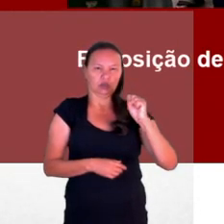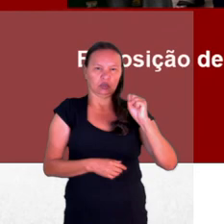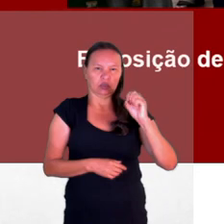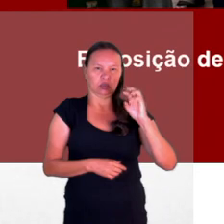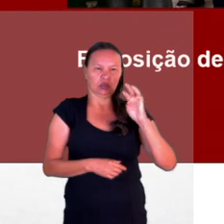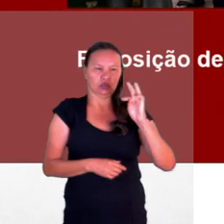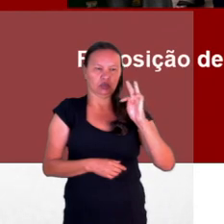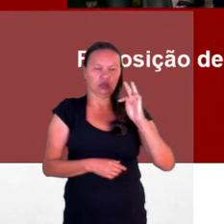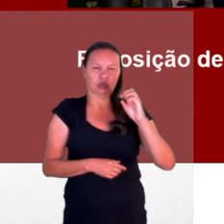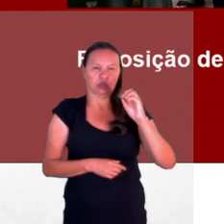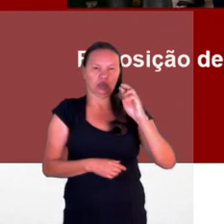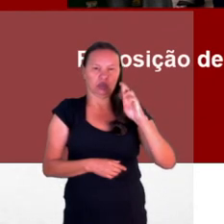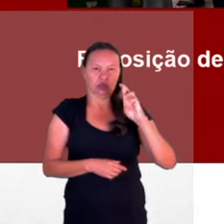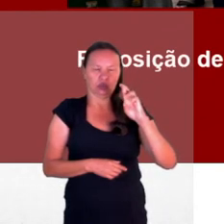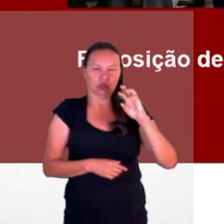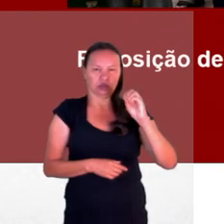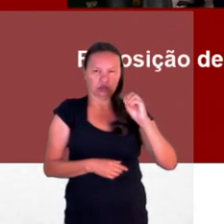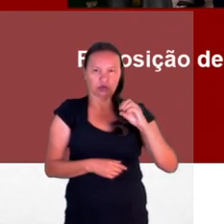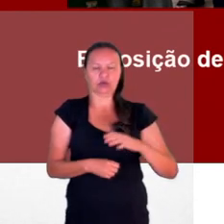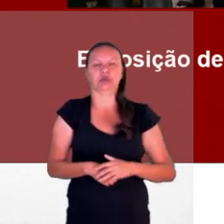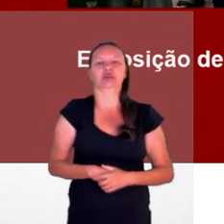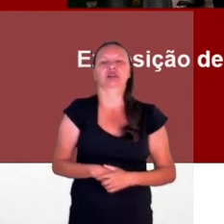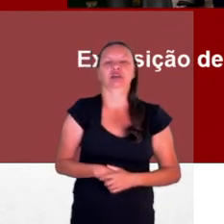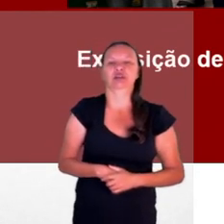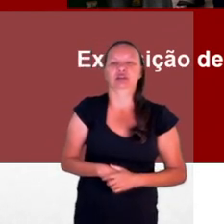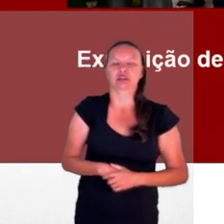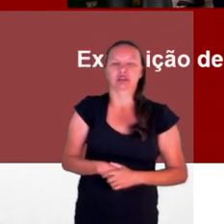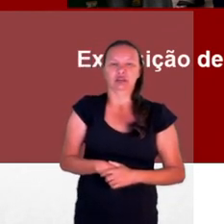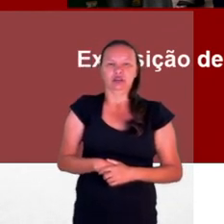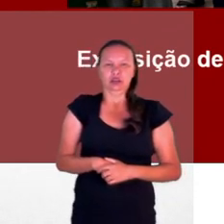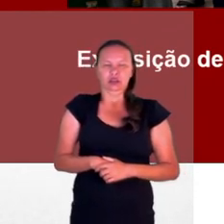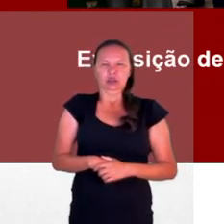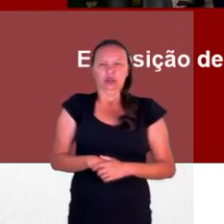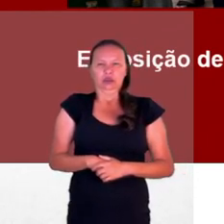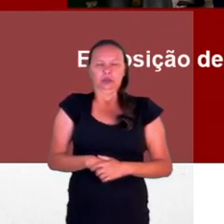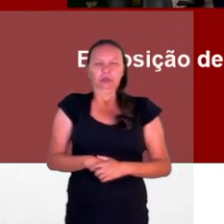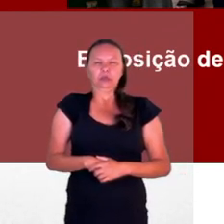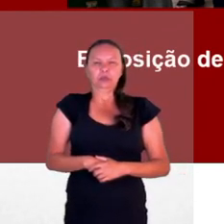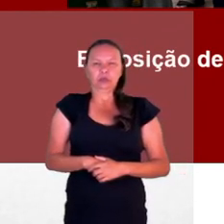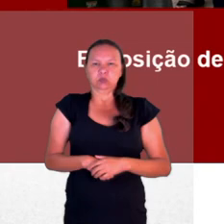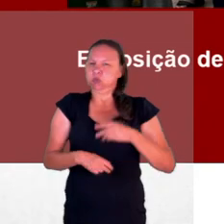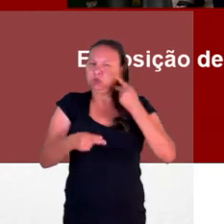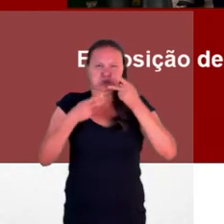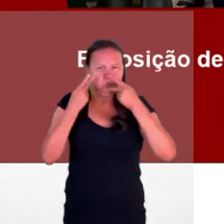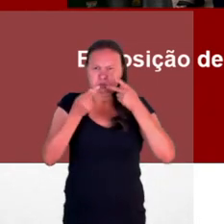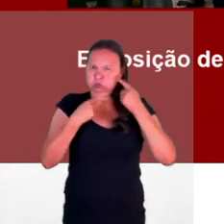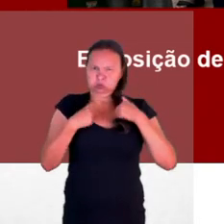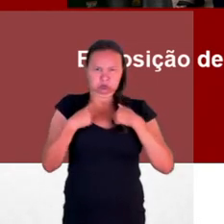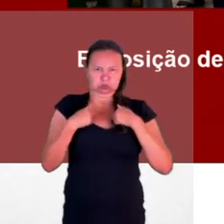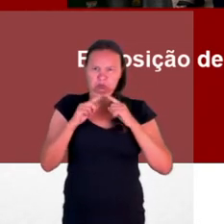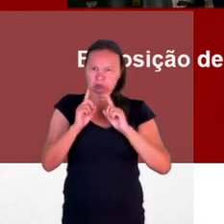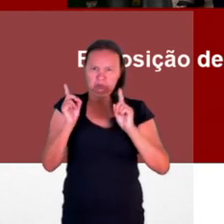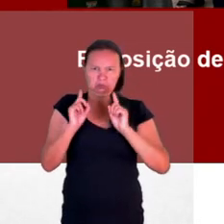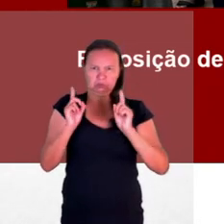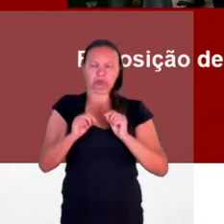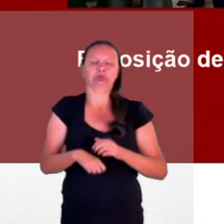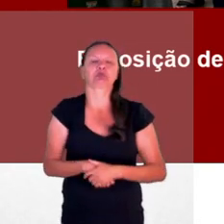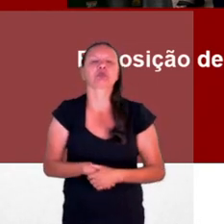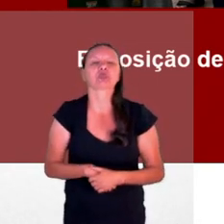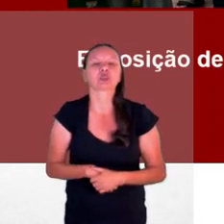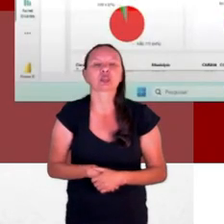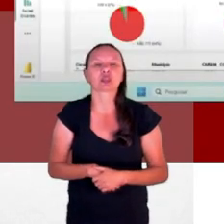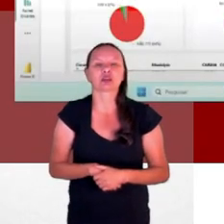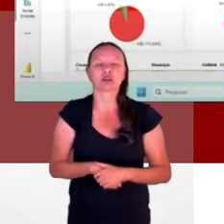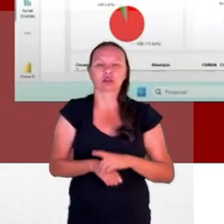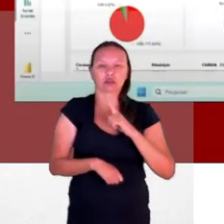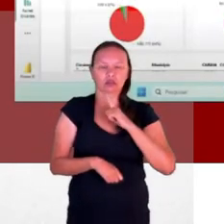não foi no evento dos Servidores Ah ela foi para for pronto com